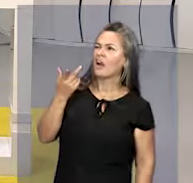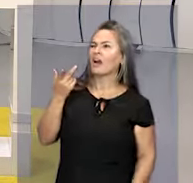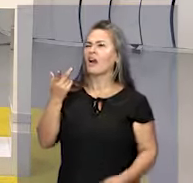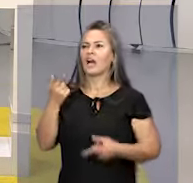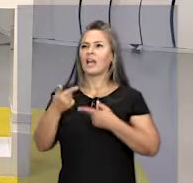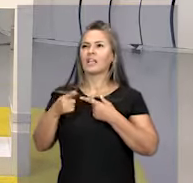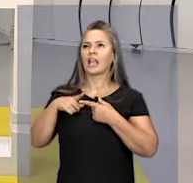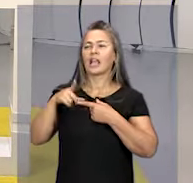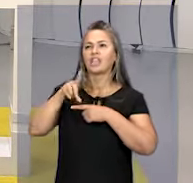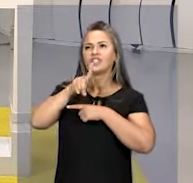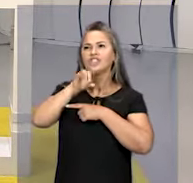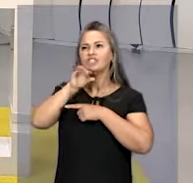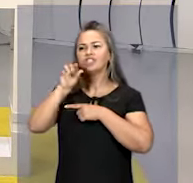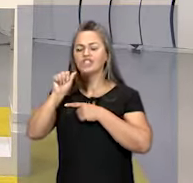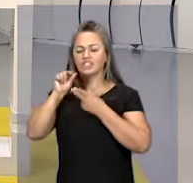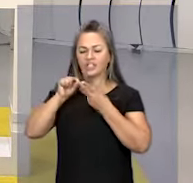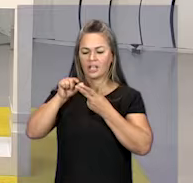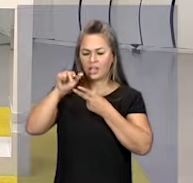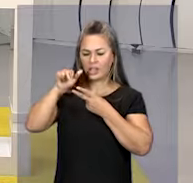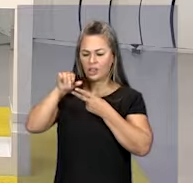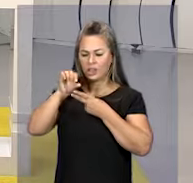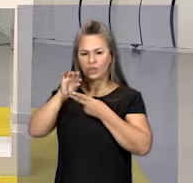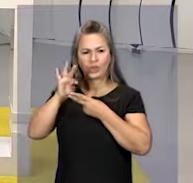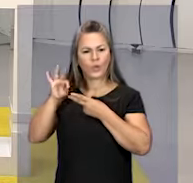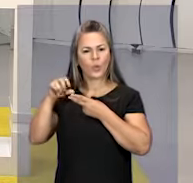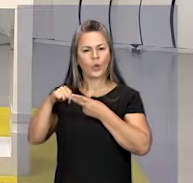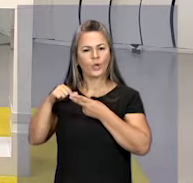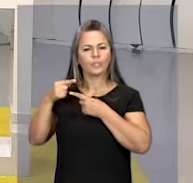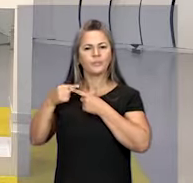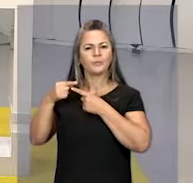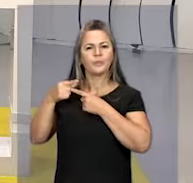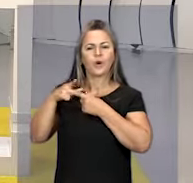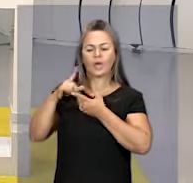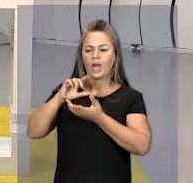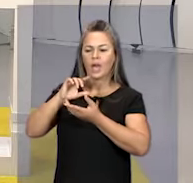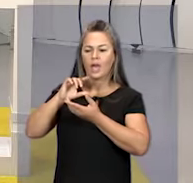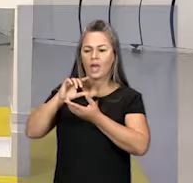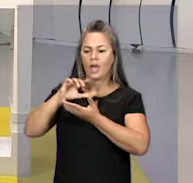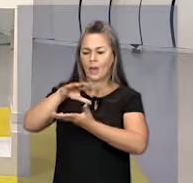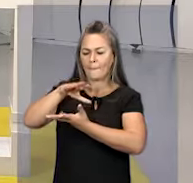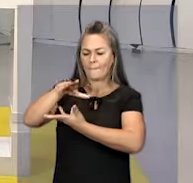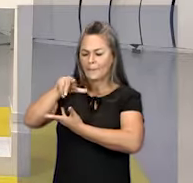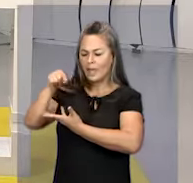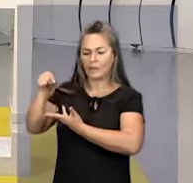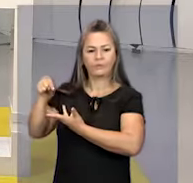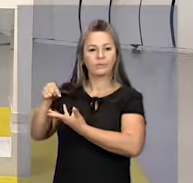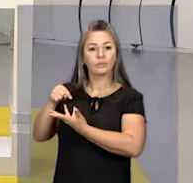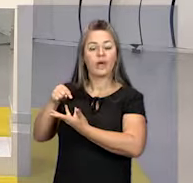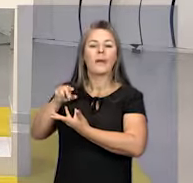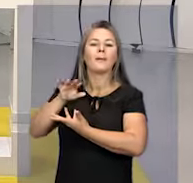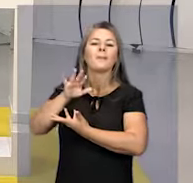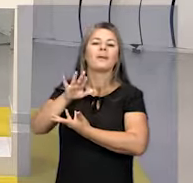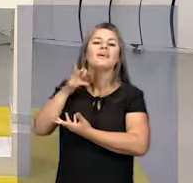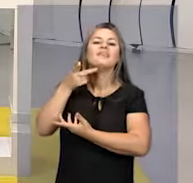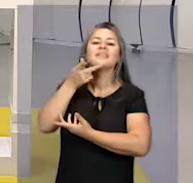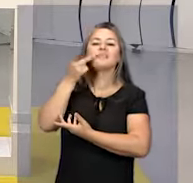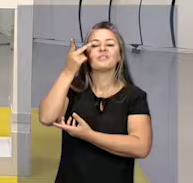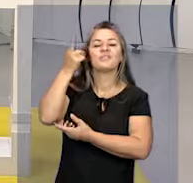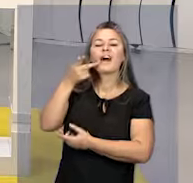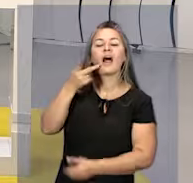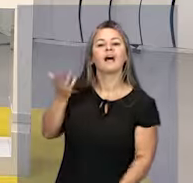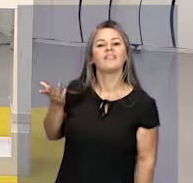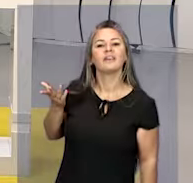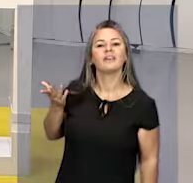por causa do movimento da Terra. Mas era fácil, por exemplo, como acontecia na cultura egípcia, dizer que era